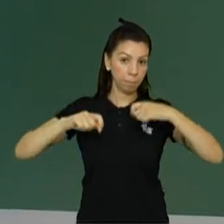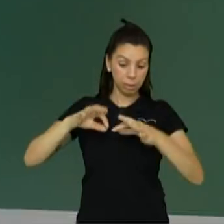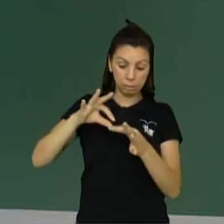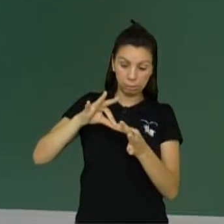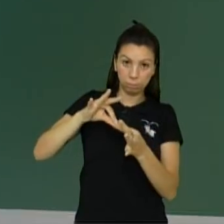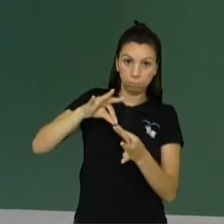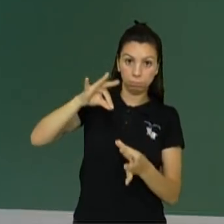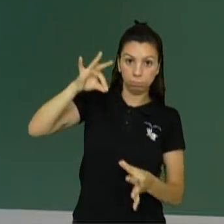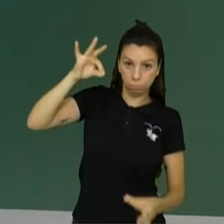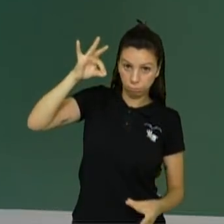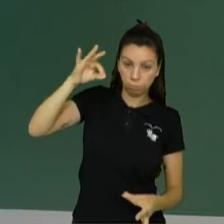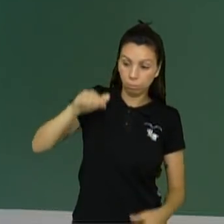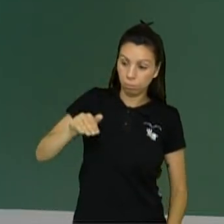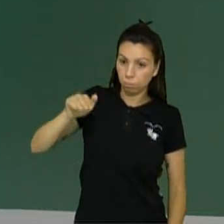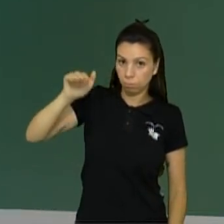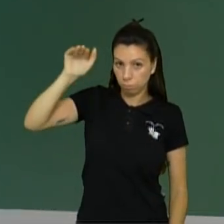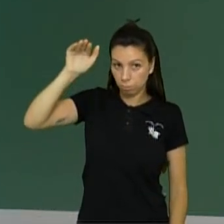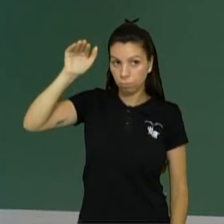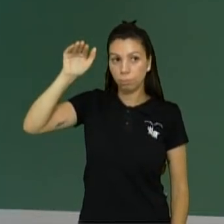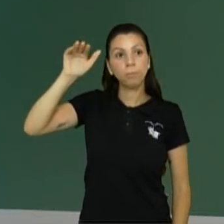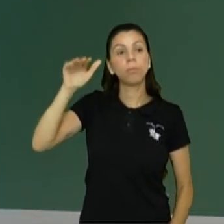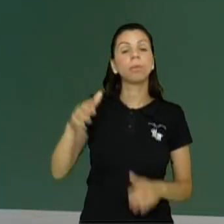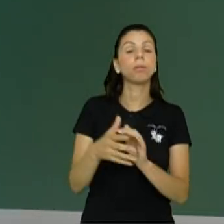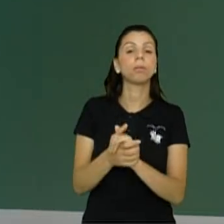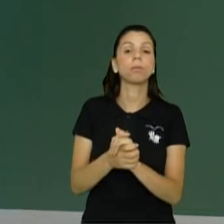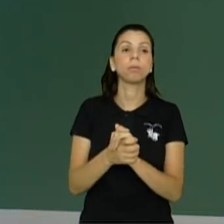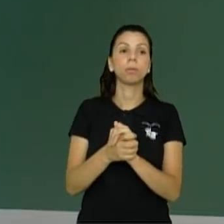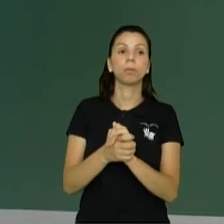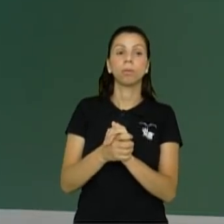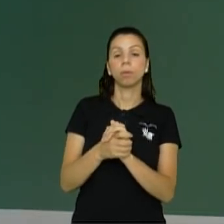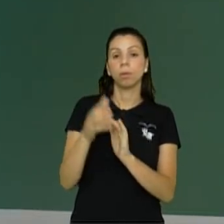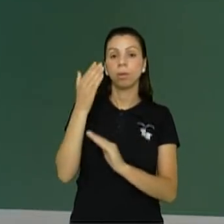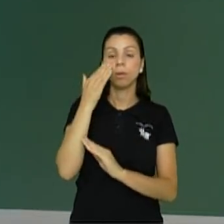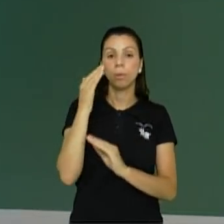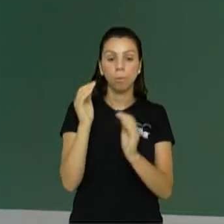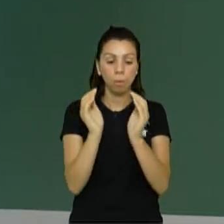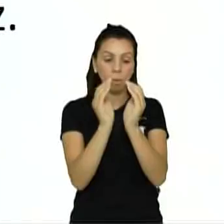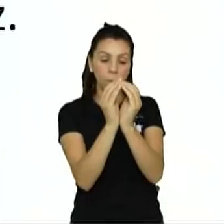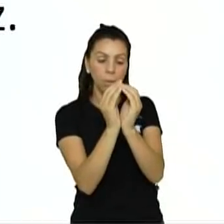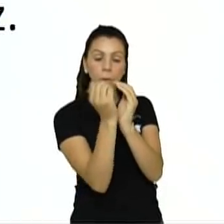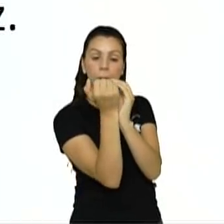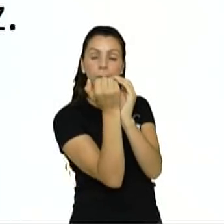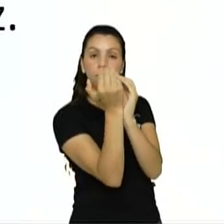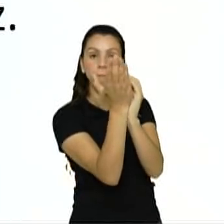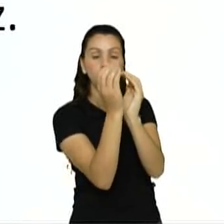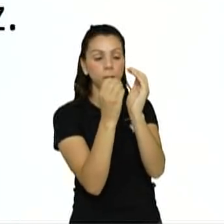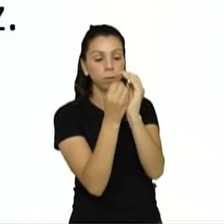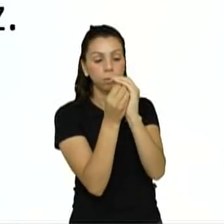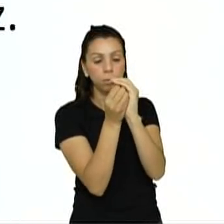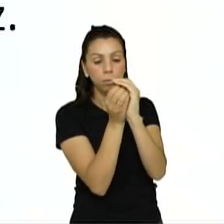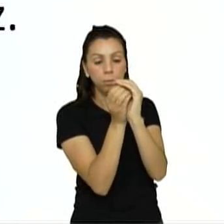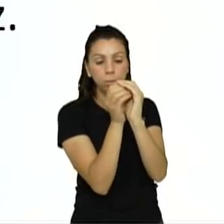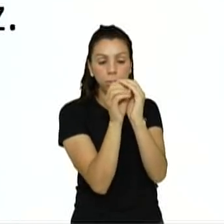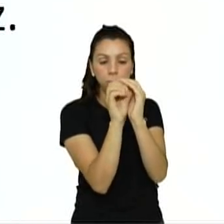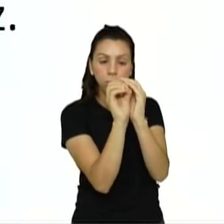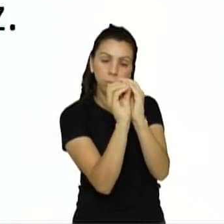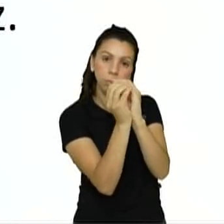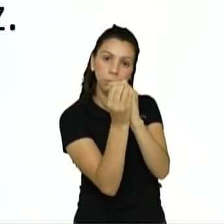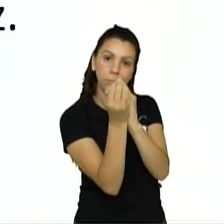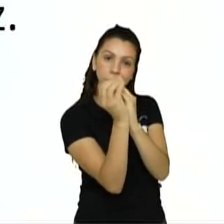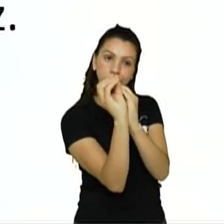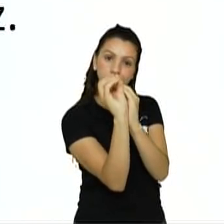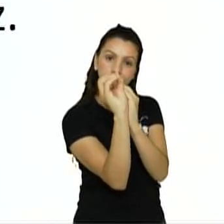precisa crescer. Para isso, ele desprende a camada de fora, sai de dentro dessa exúvia, que é